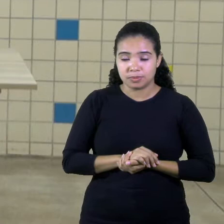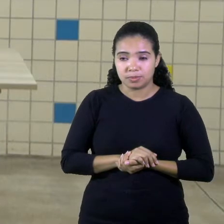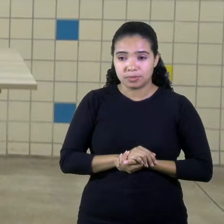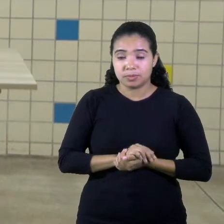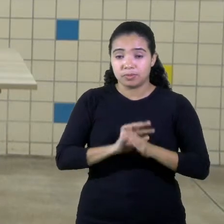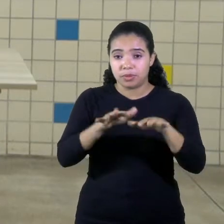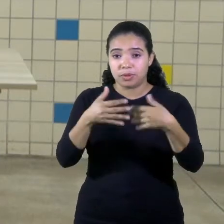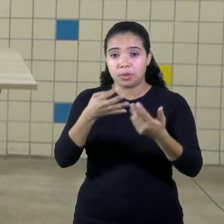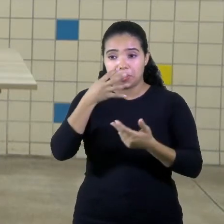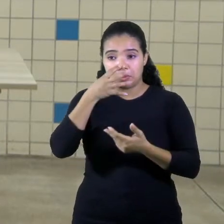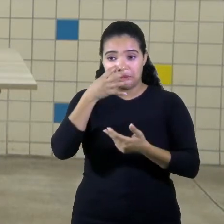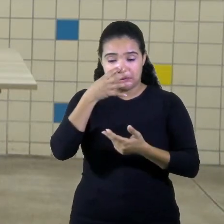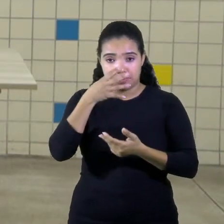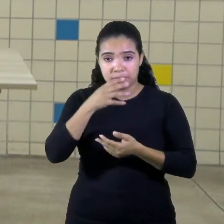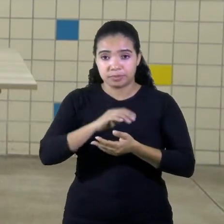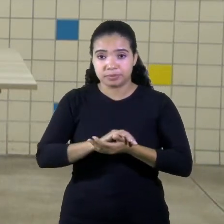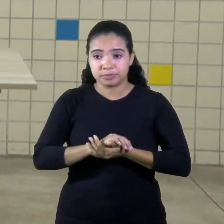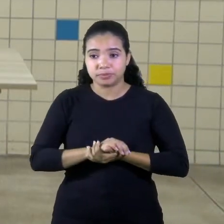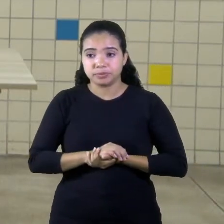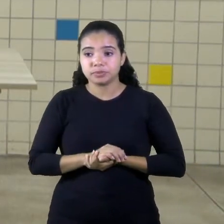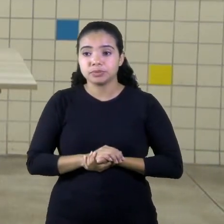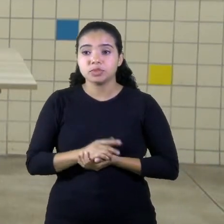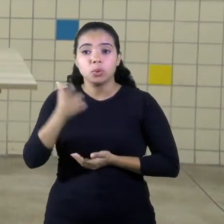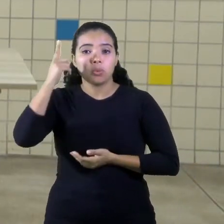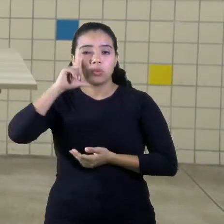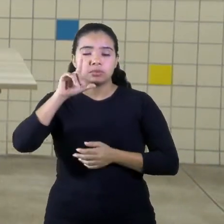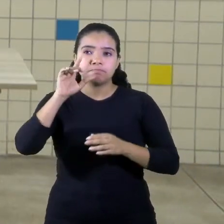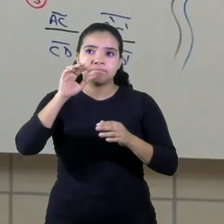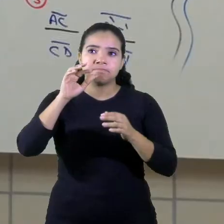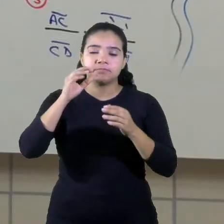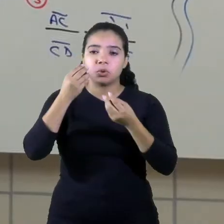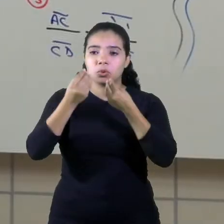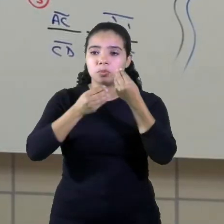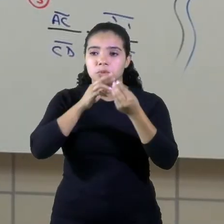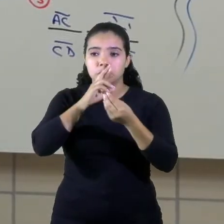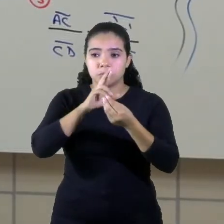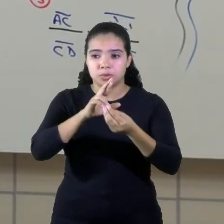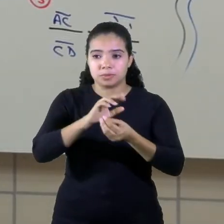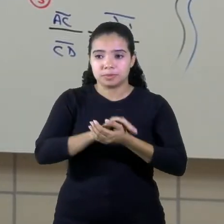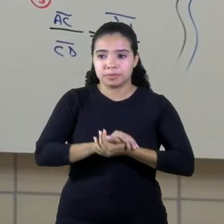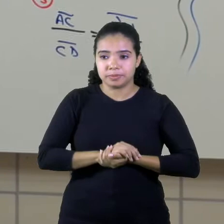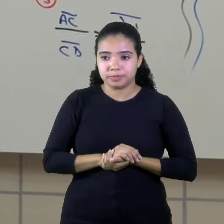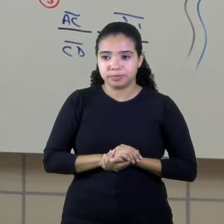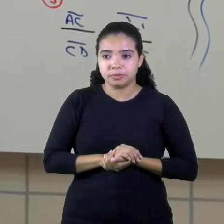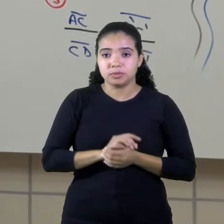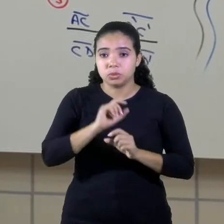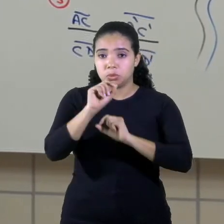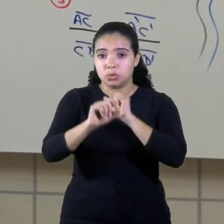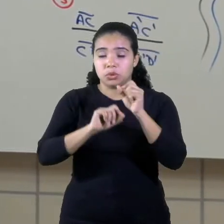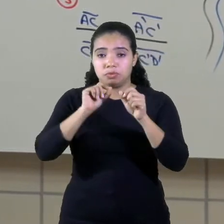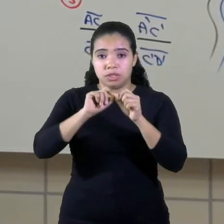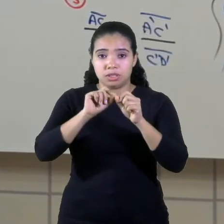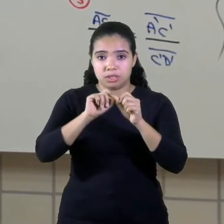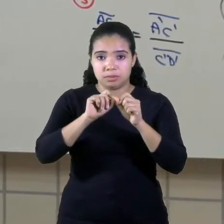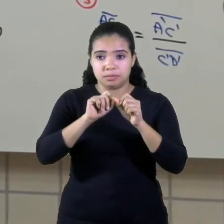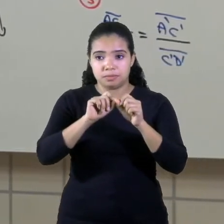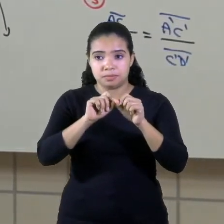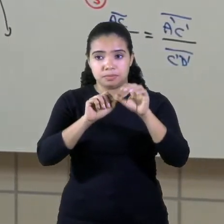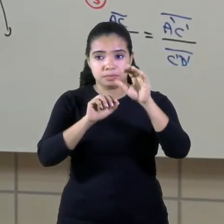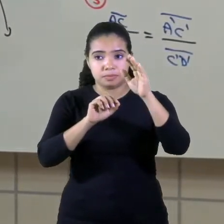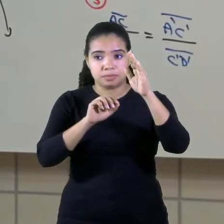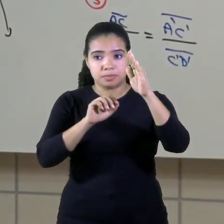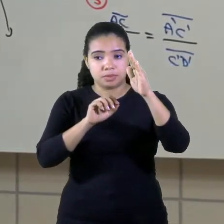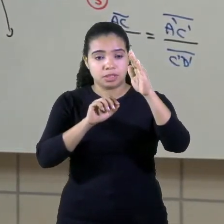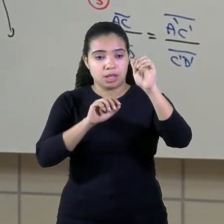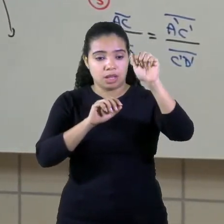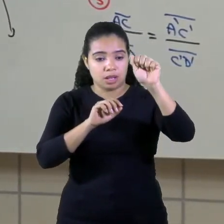Então, observe. Aqui eu já consigo pensar num padrão interessante. O que eu fizer de um lado, eu sou obrigado